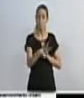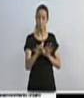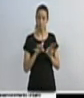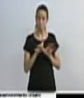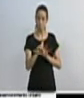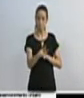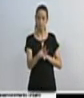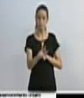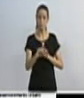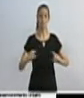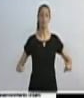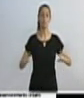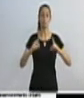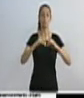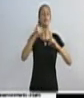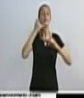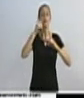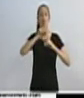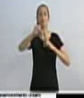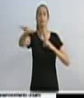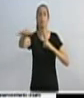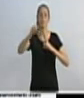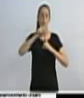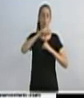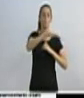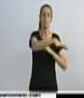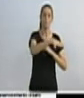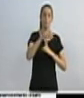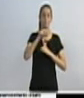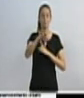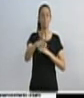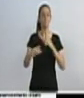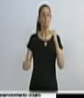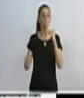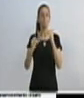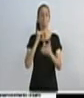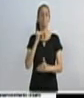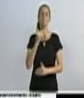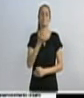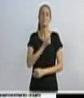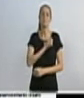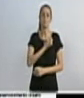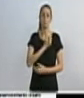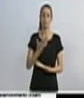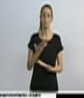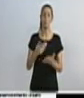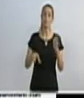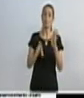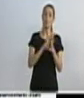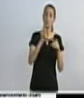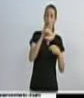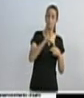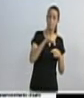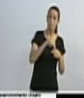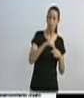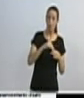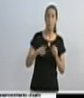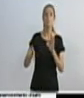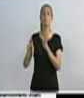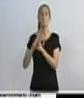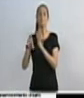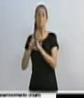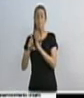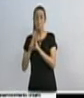faixa de radiofrequências. Percebe-se a discrepância entre os valores limites estabelecidos na legislação municipal e os